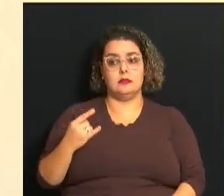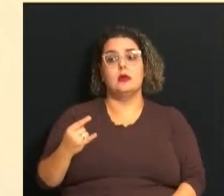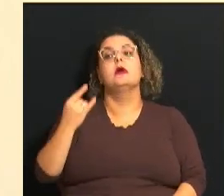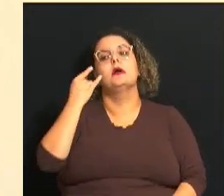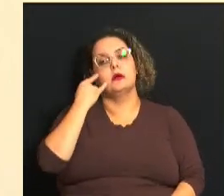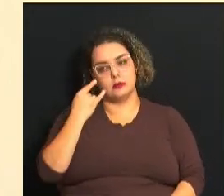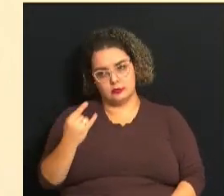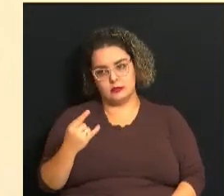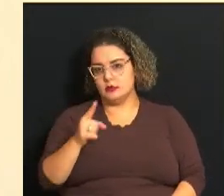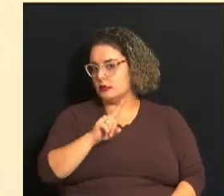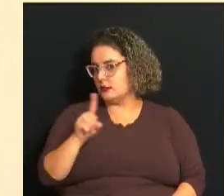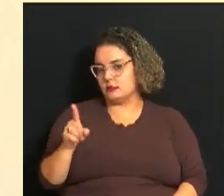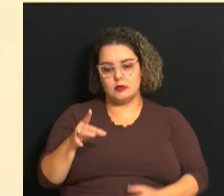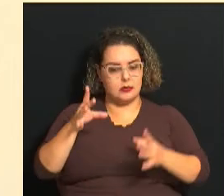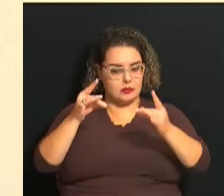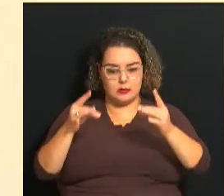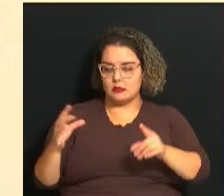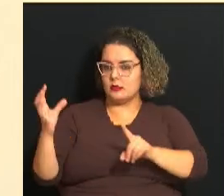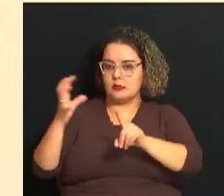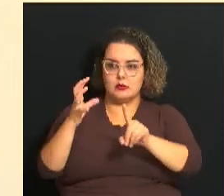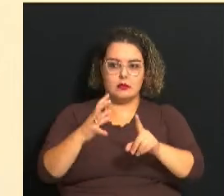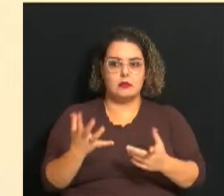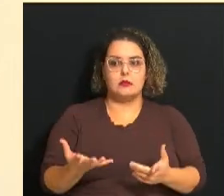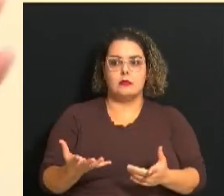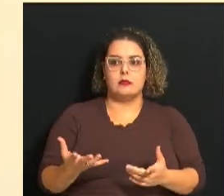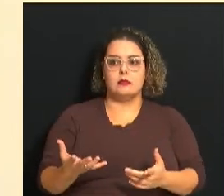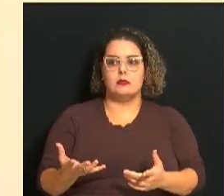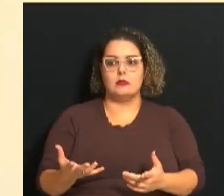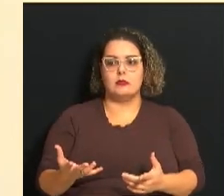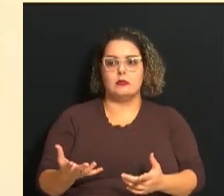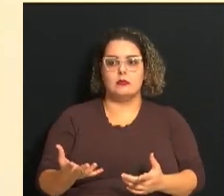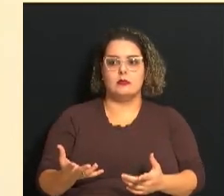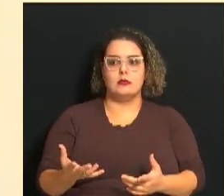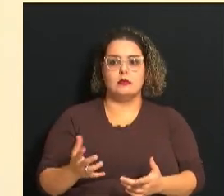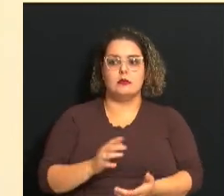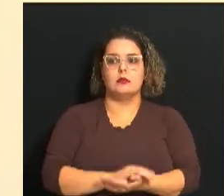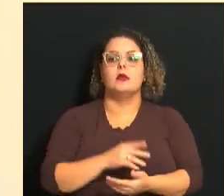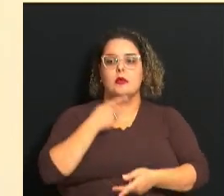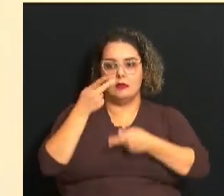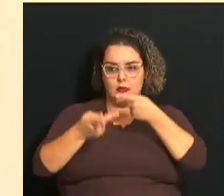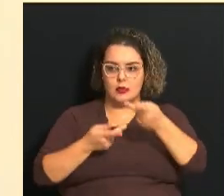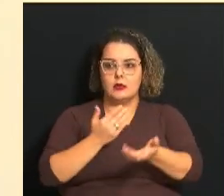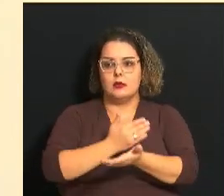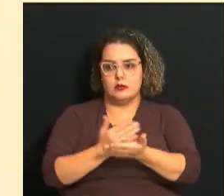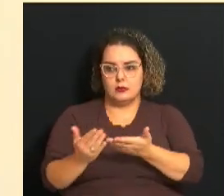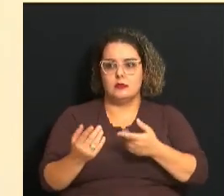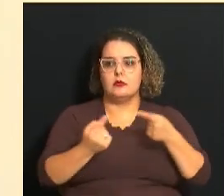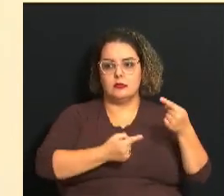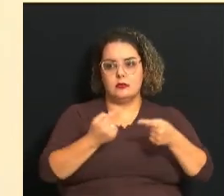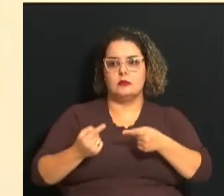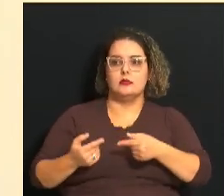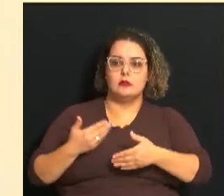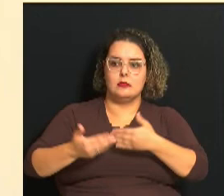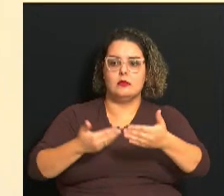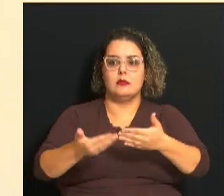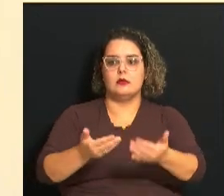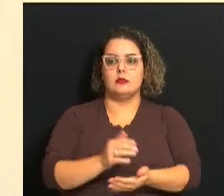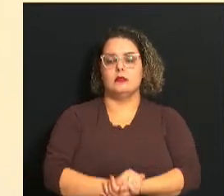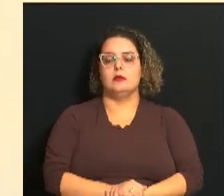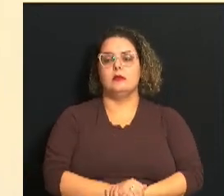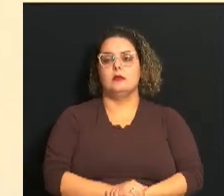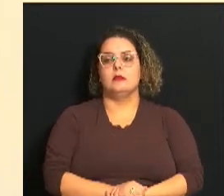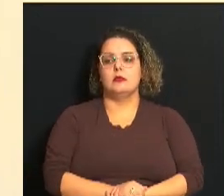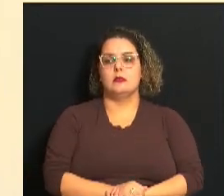também não é critério para o assédio moral é para configuração do assédio moral abordei esse no começo Então como que o debate vai Oi gente retoma